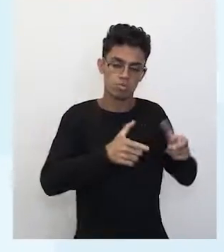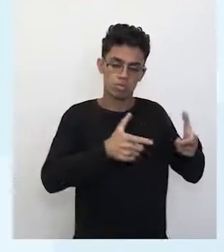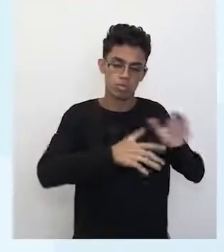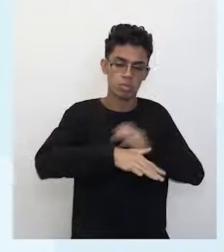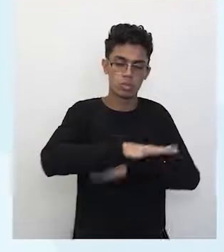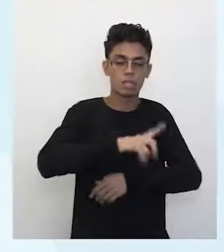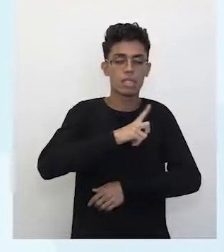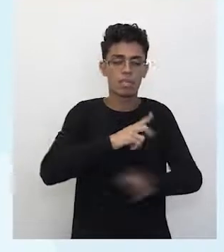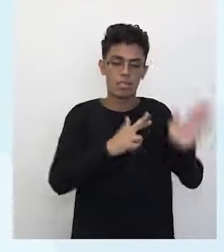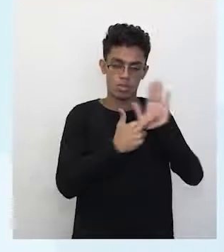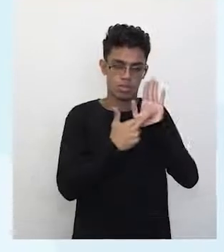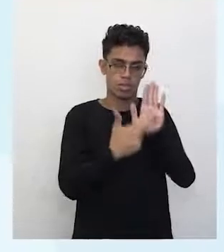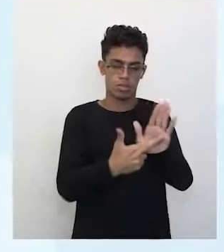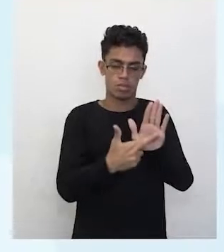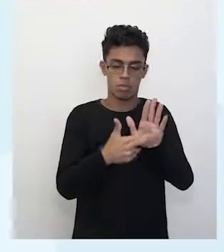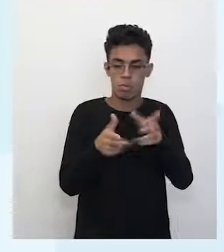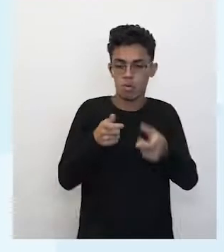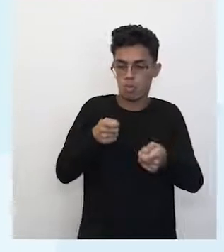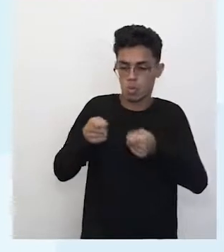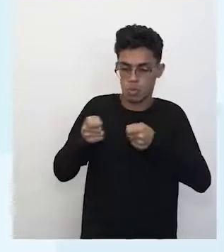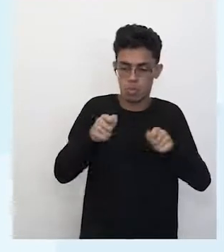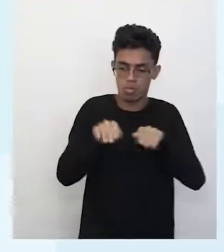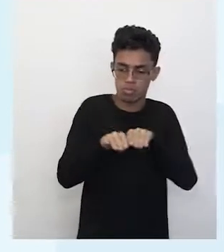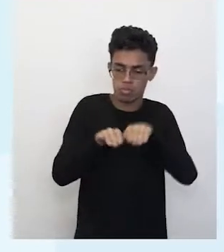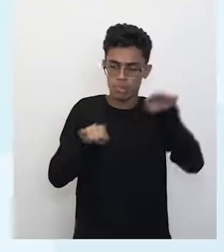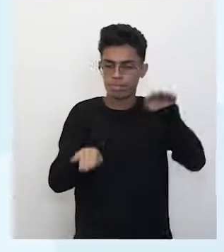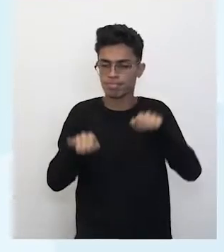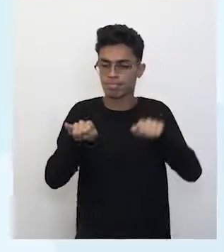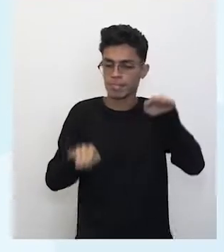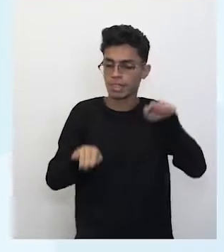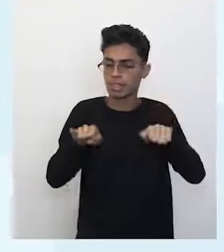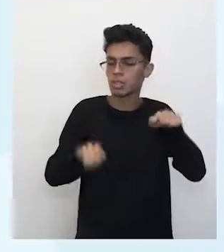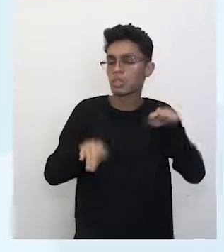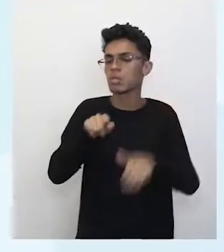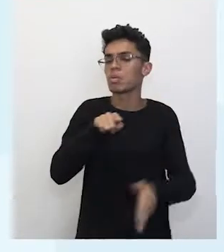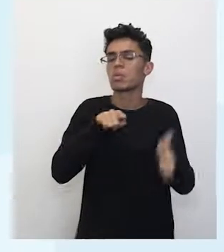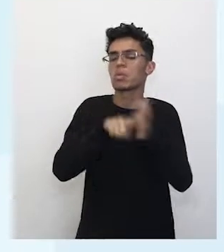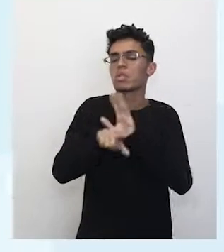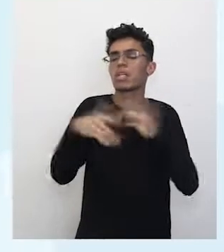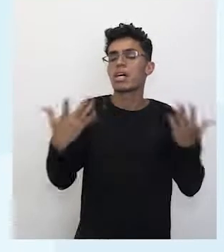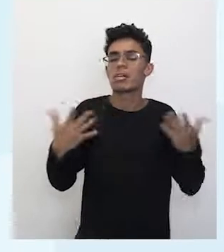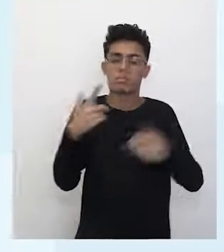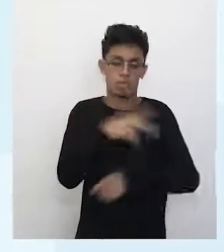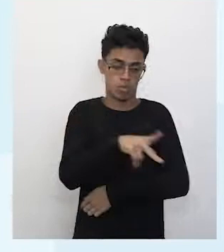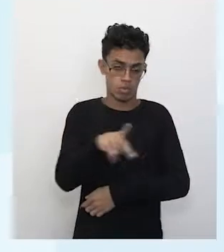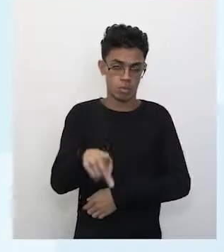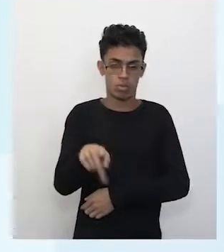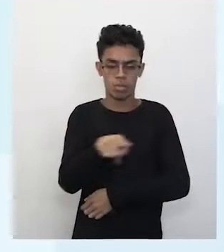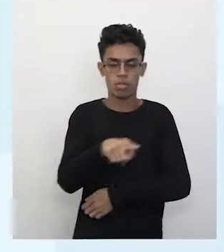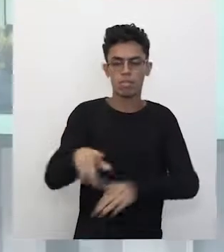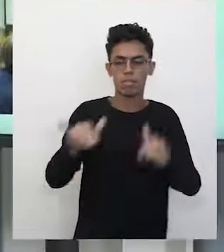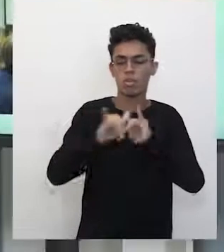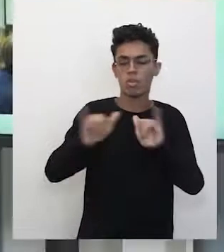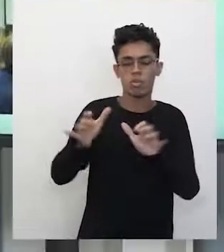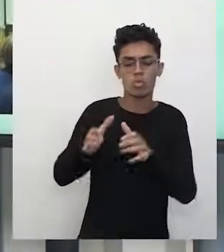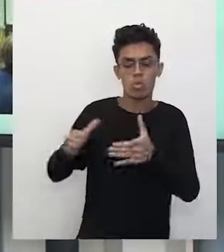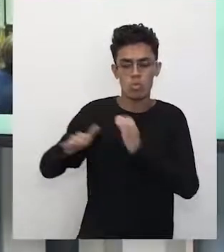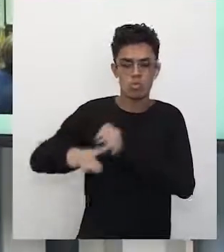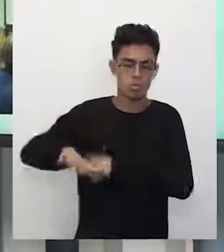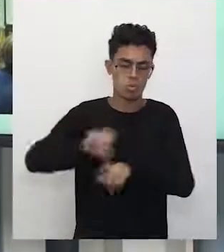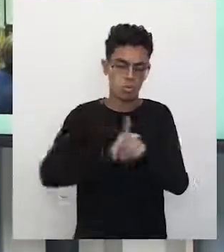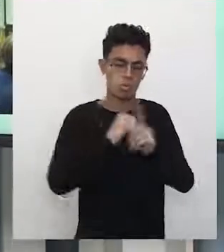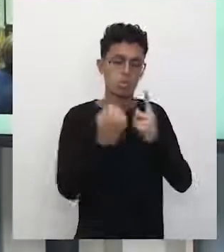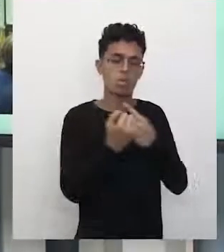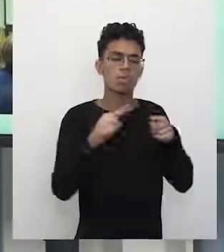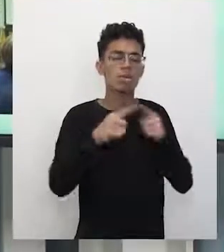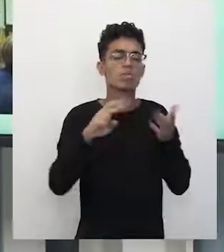uma representação dominante, né? Mas aí nós temos que fazer uma pergunta. Mas, professora, você está falando de grupos sociais,